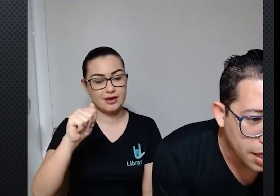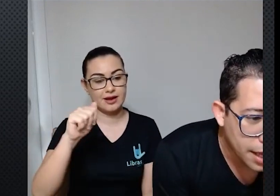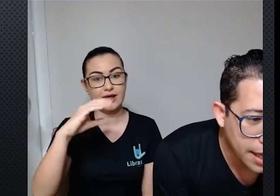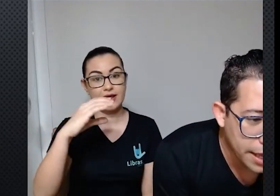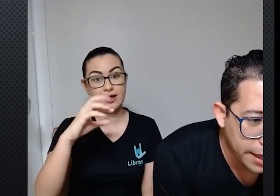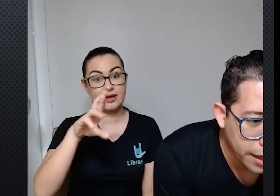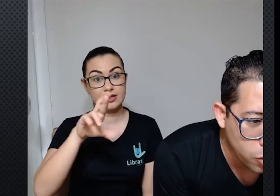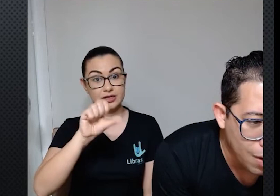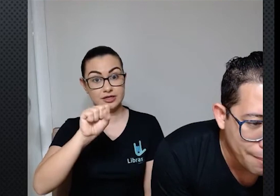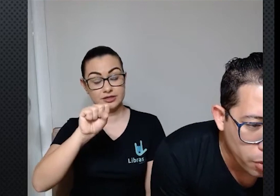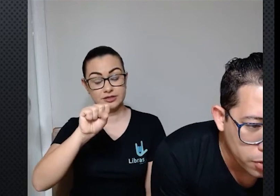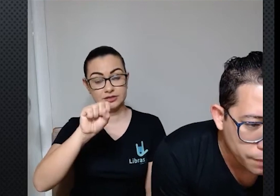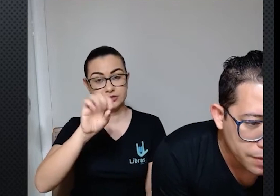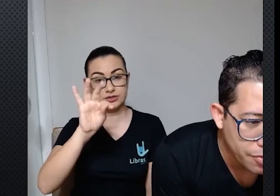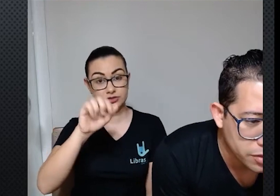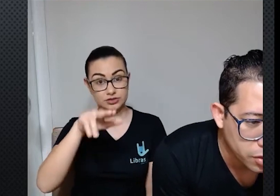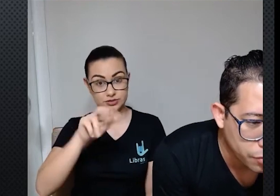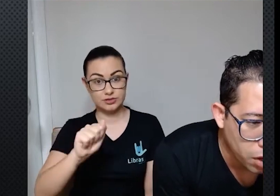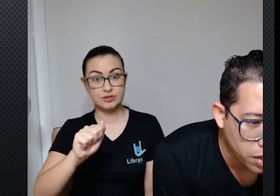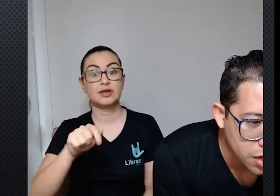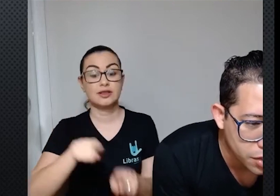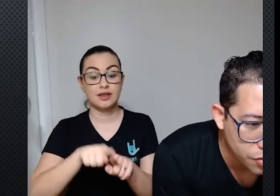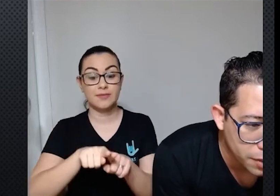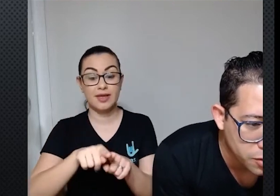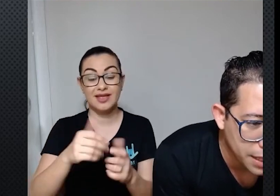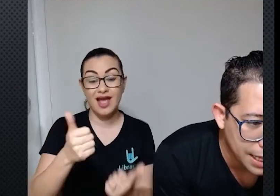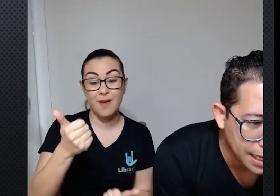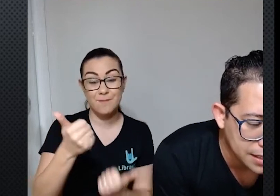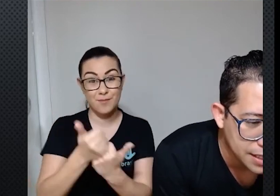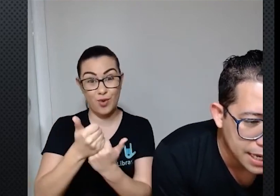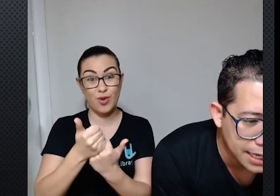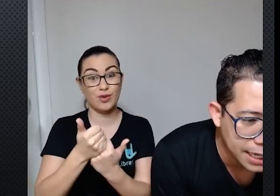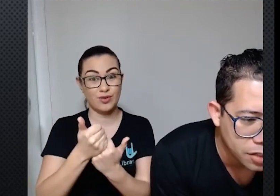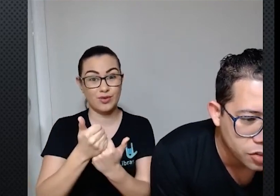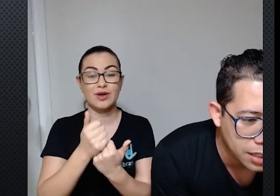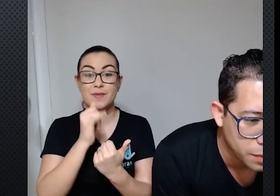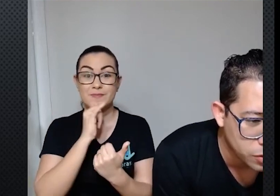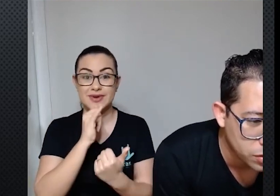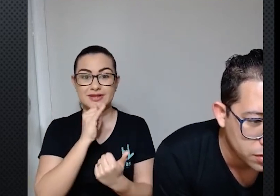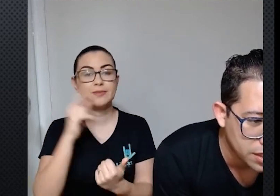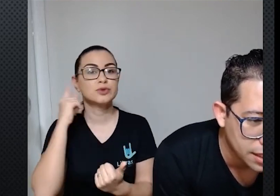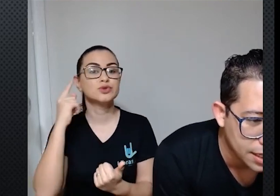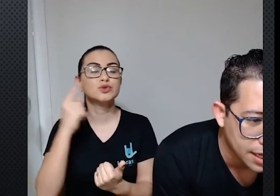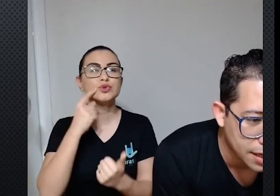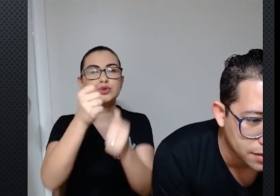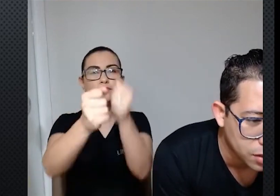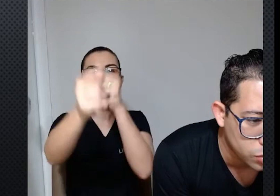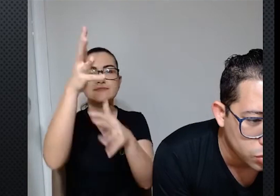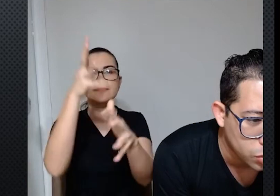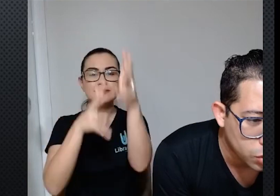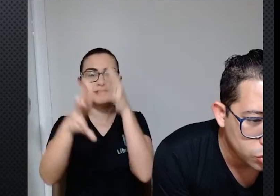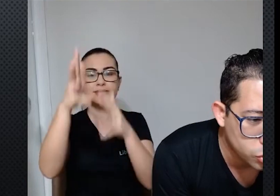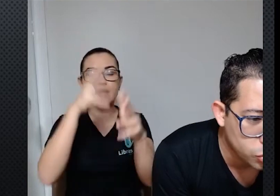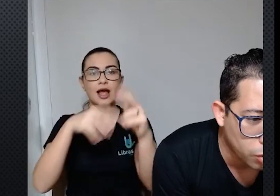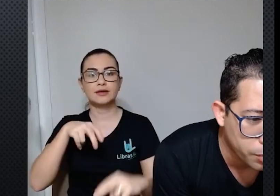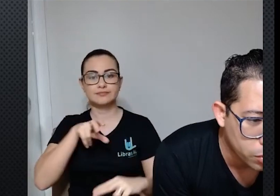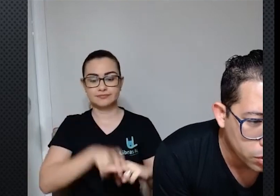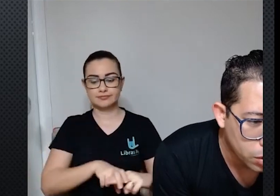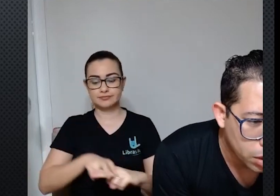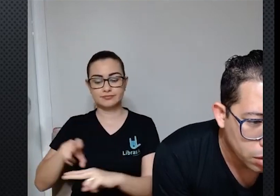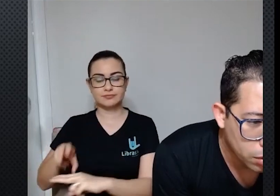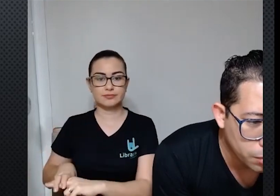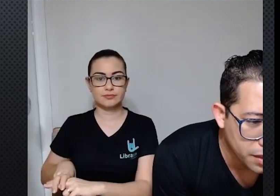olha, e o apoio, na versão voz, já tive uma experiência na igreja das pessoas não entenderem a questão do